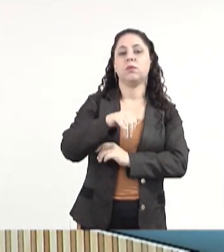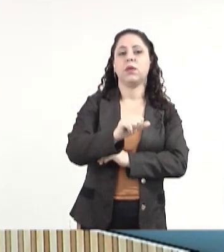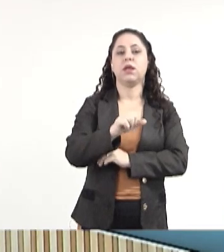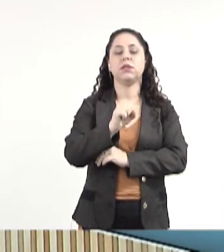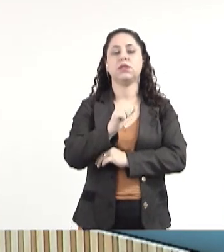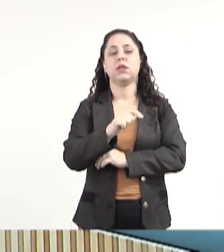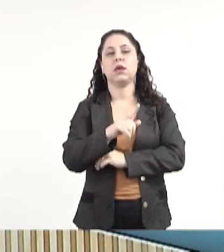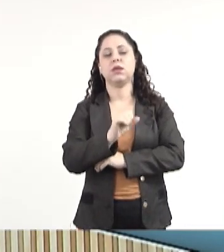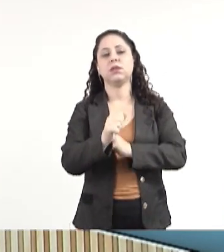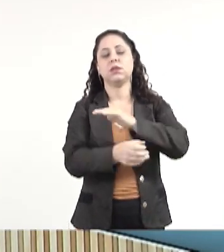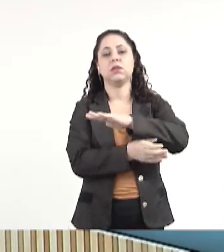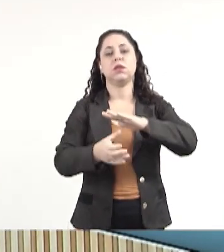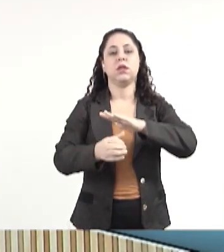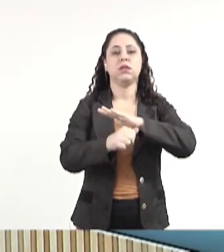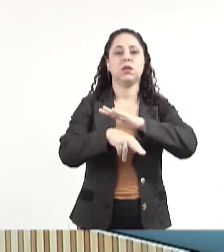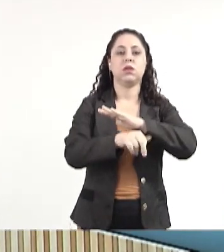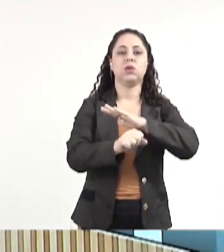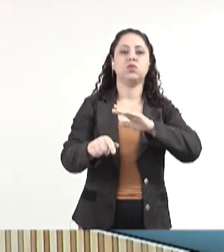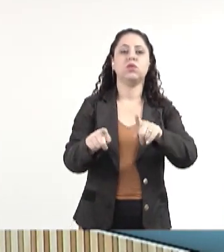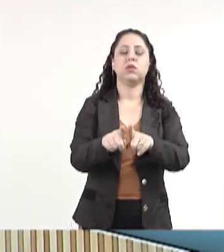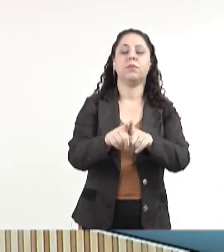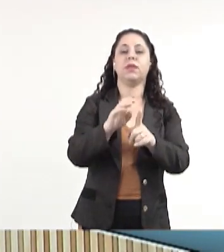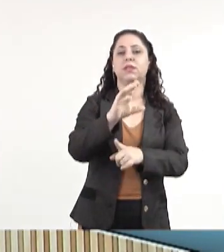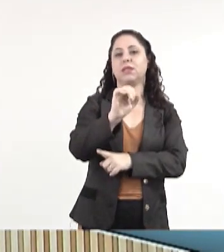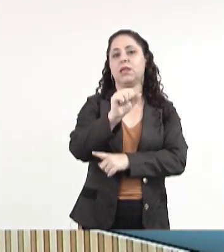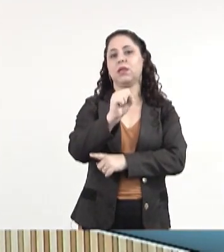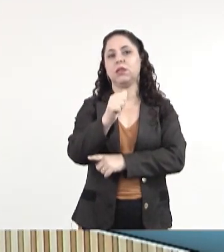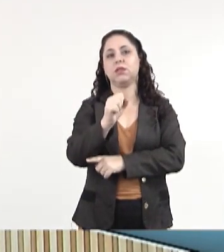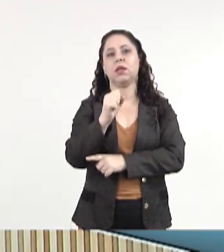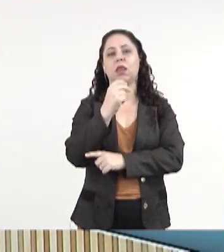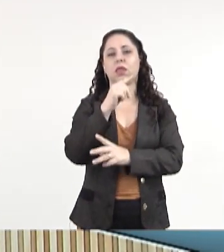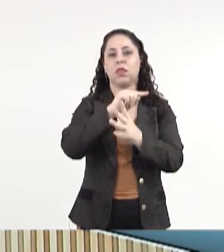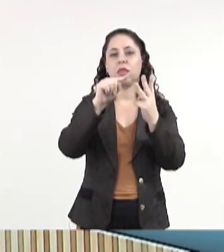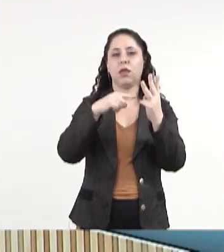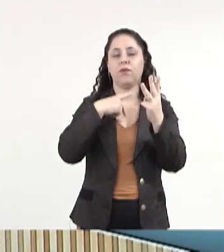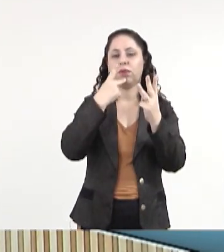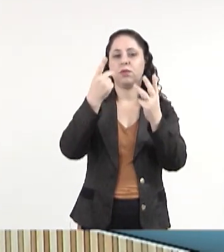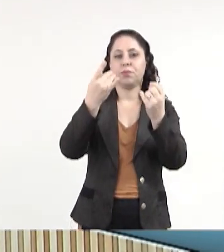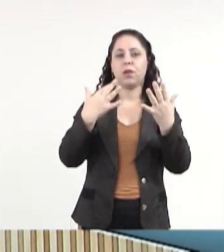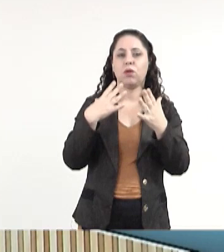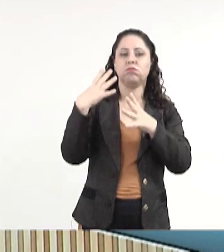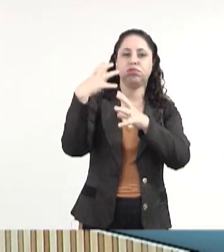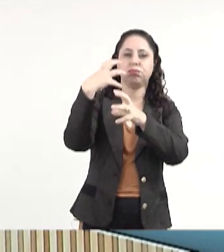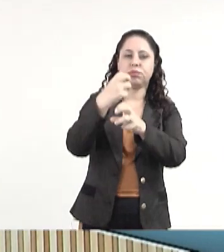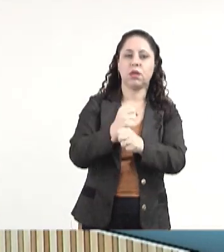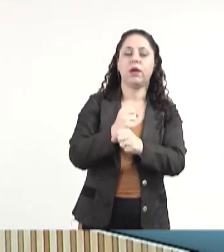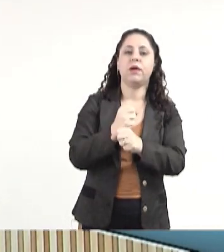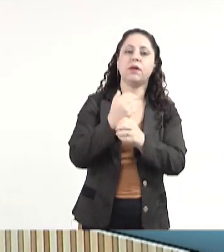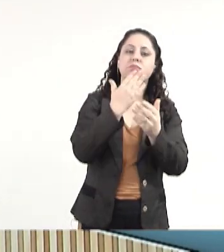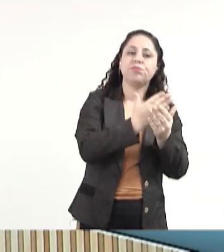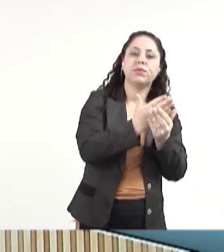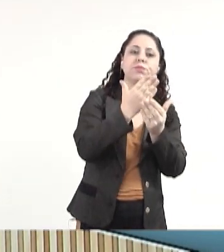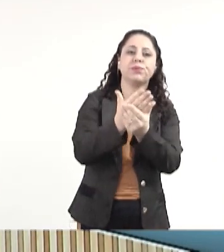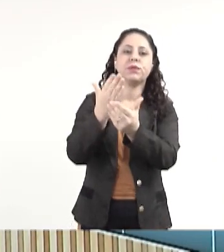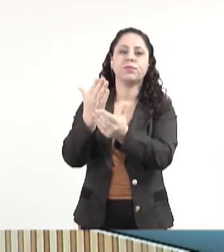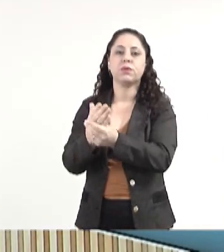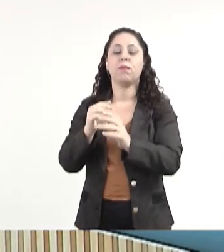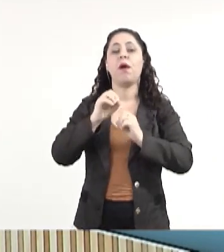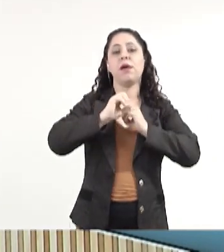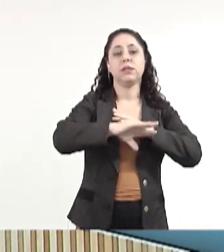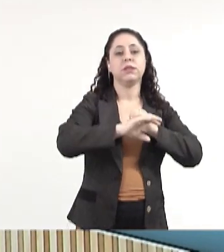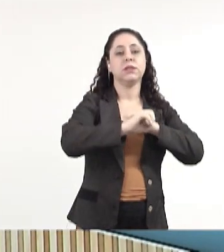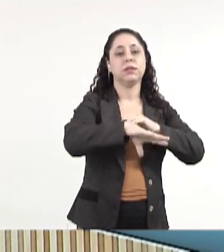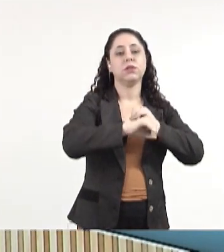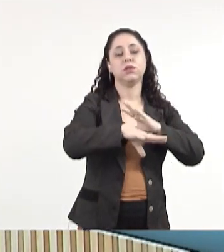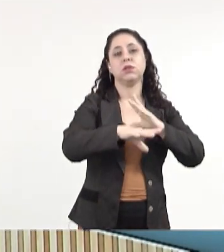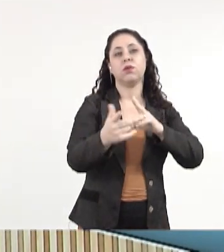Gás, Sanesul e também os CEASAs. A gente fez 3 recortes aqui para falar dos recursos por pasta, mas no caso da educação, por